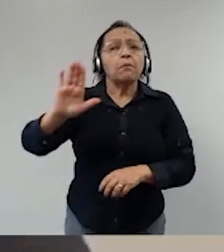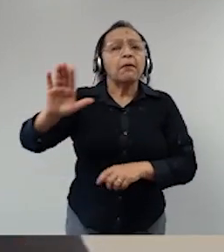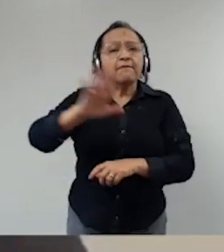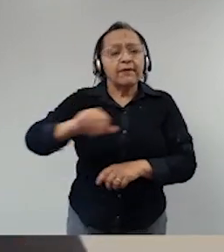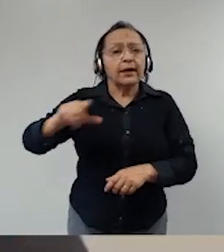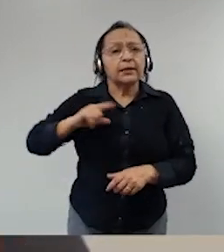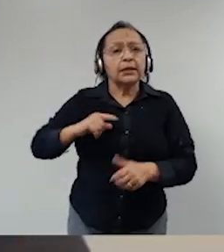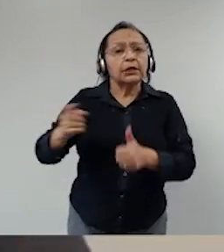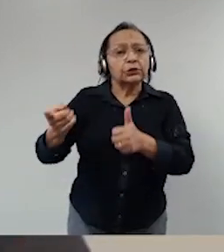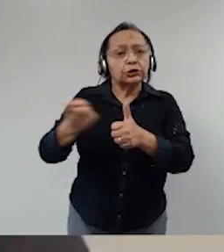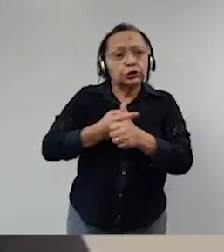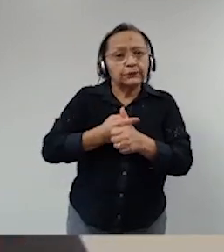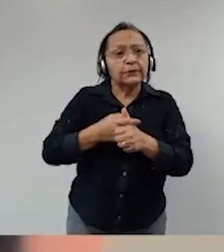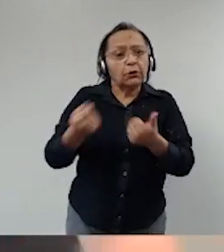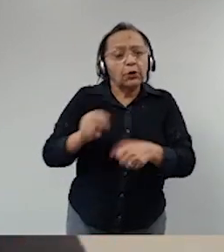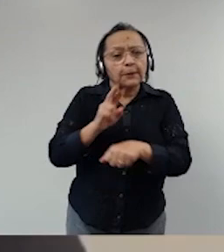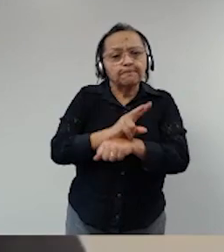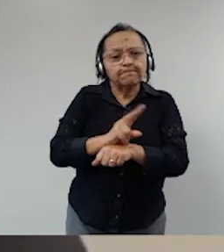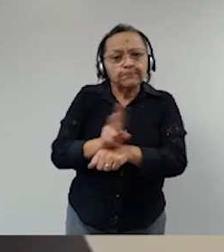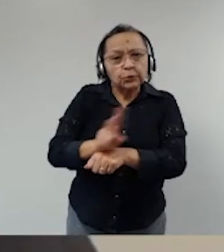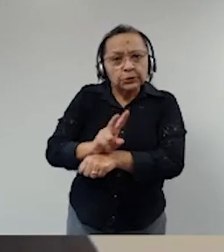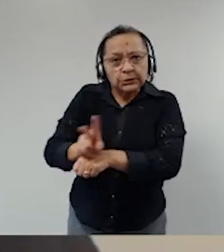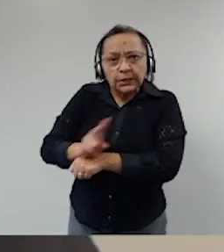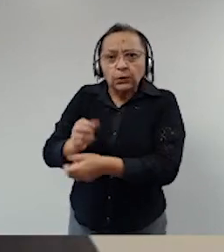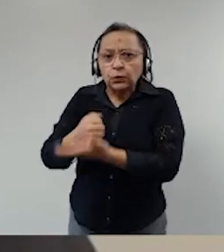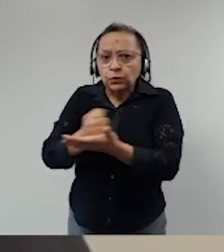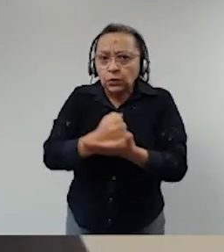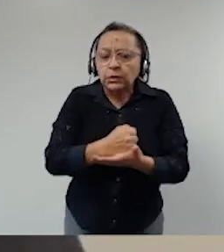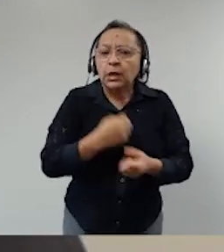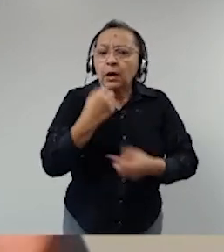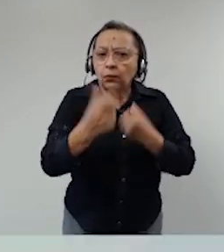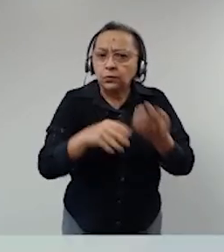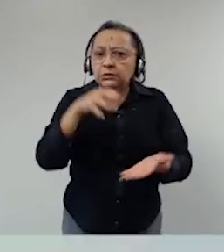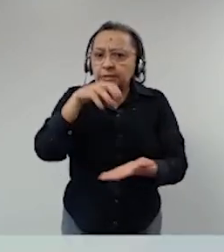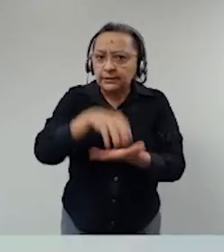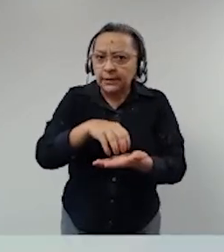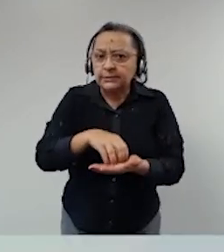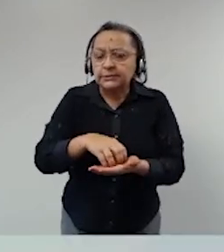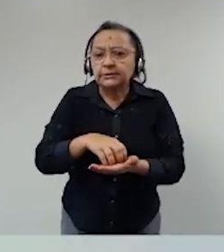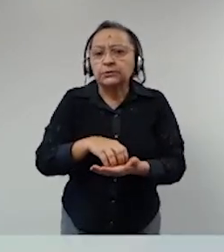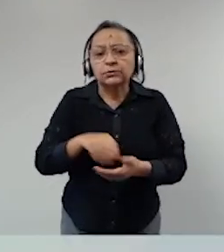dívida mutualizada e alguns poderes centrais na União Europeia